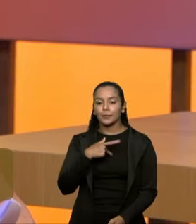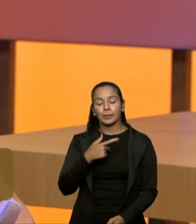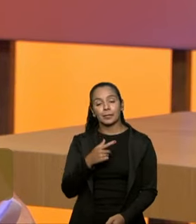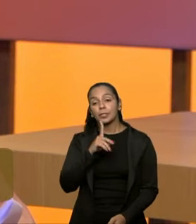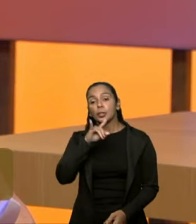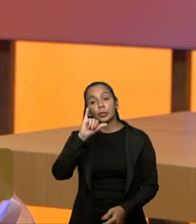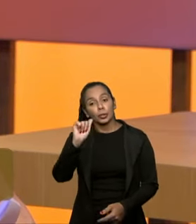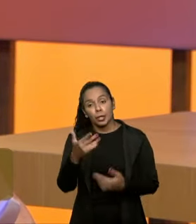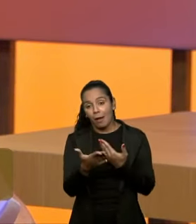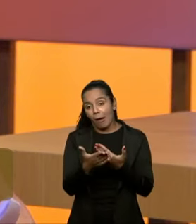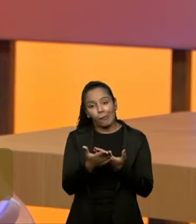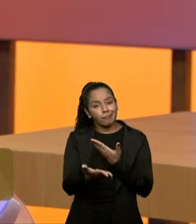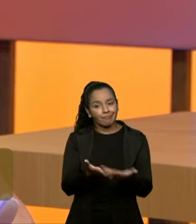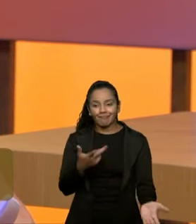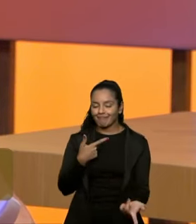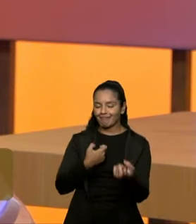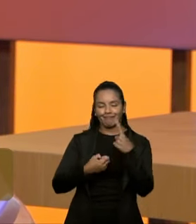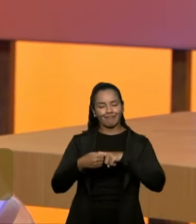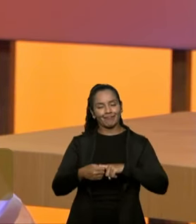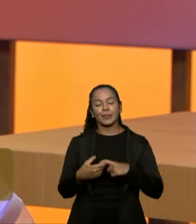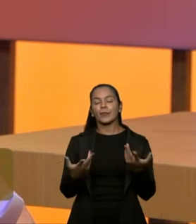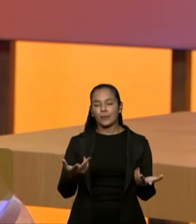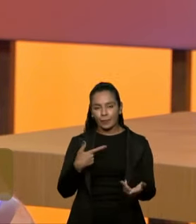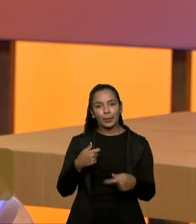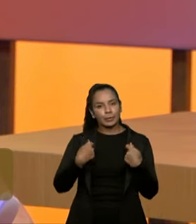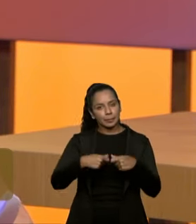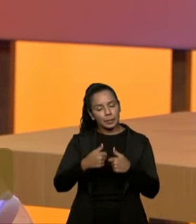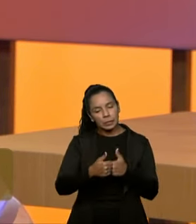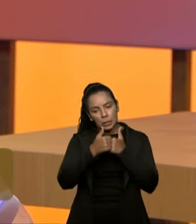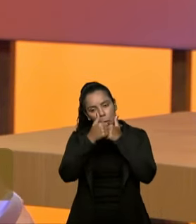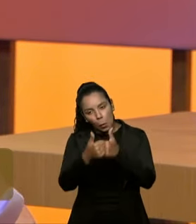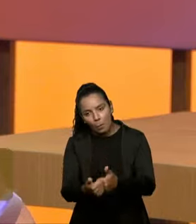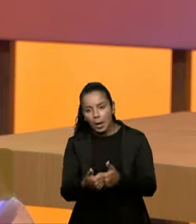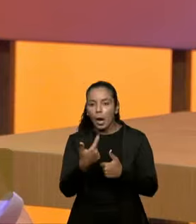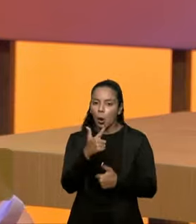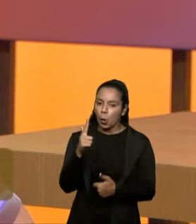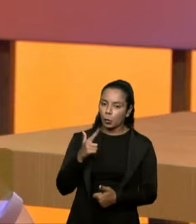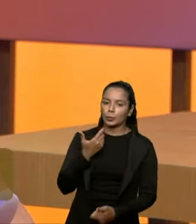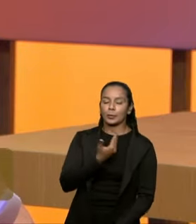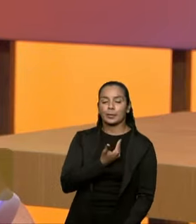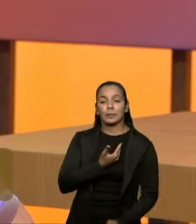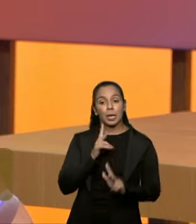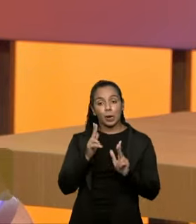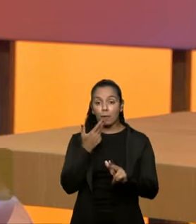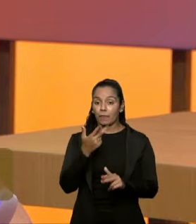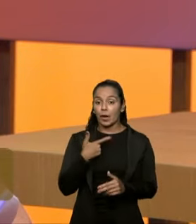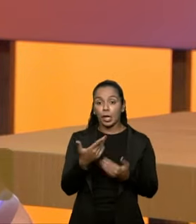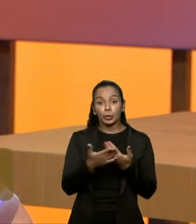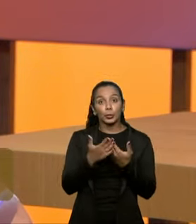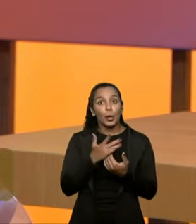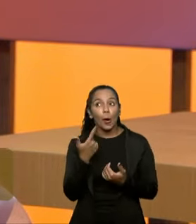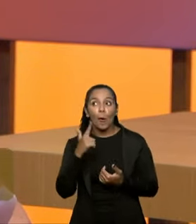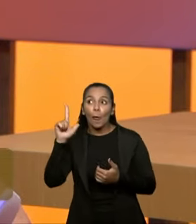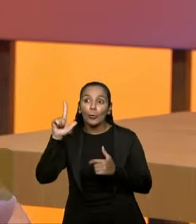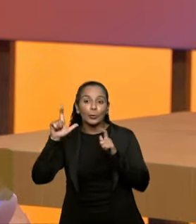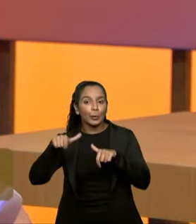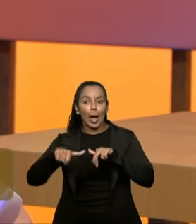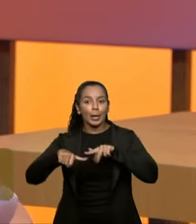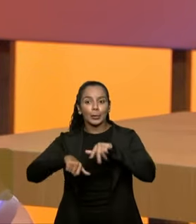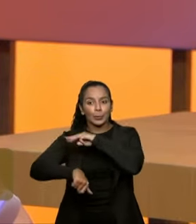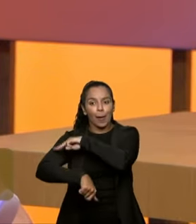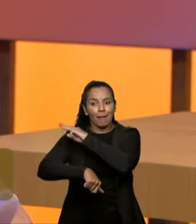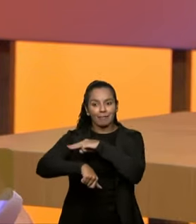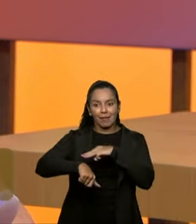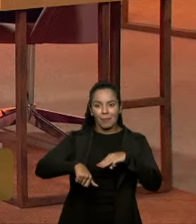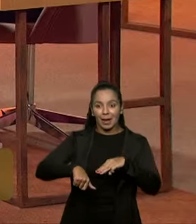né? Quer dizer, não tem como voltar. Ela tem que acompanhar com outros colegas. E é como você falou, ela estuda em outro lugar, lá tem aula e ela fica